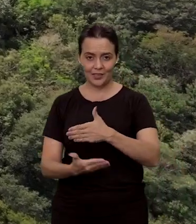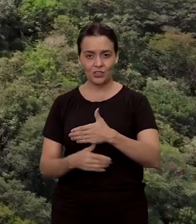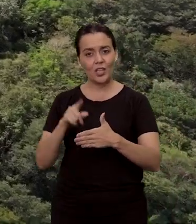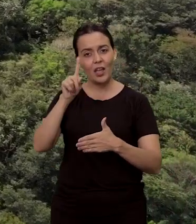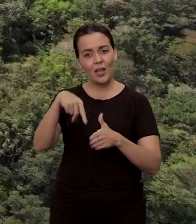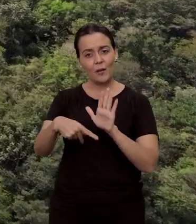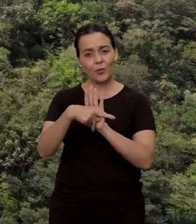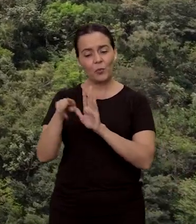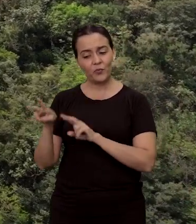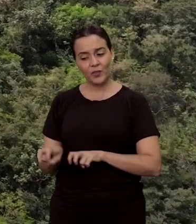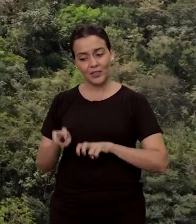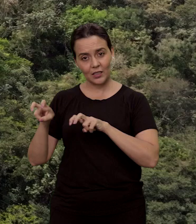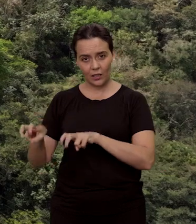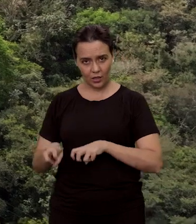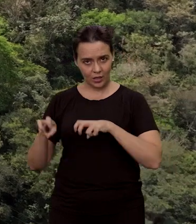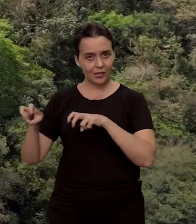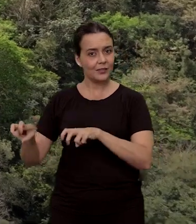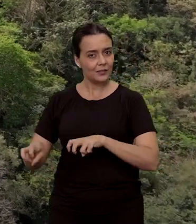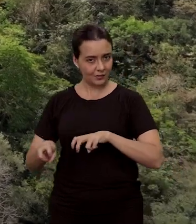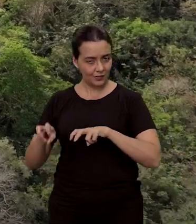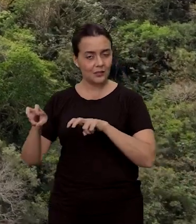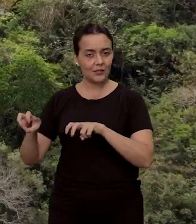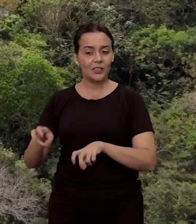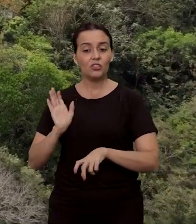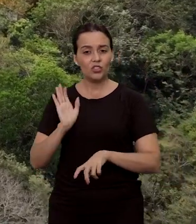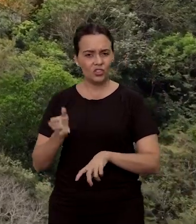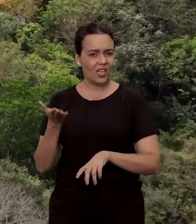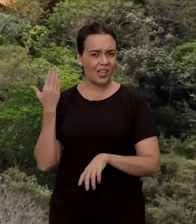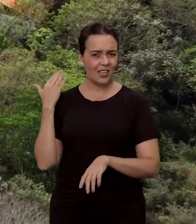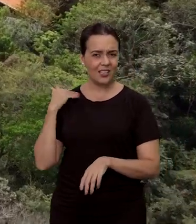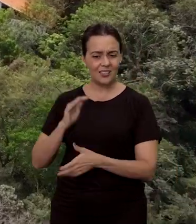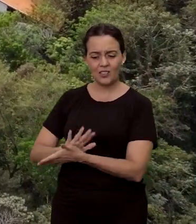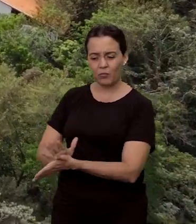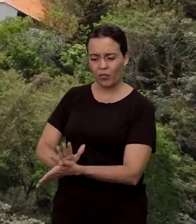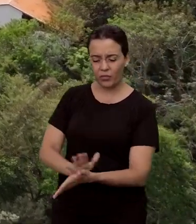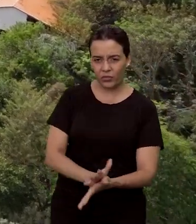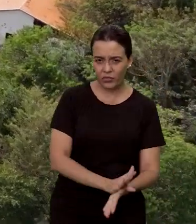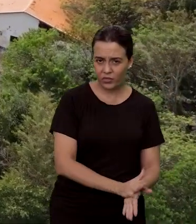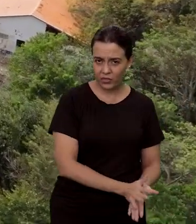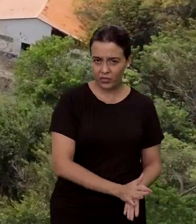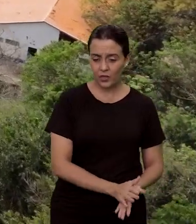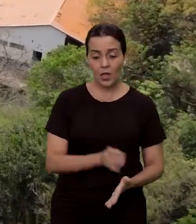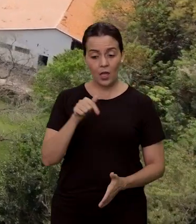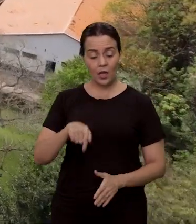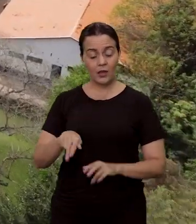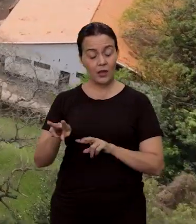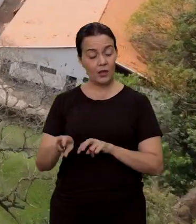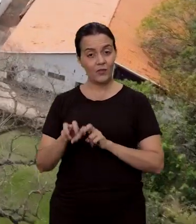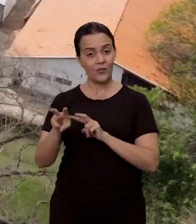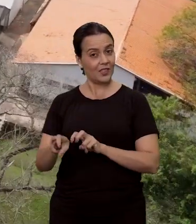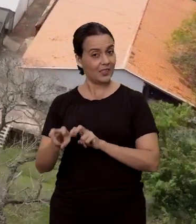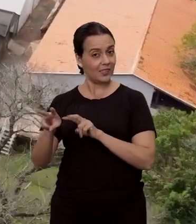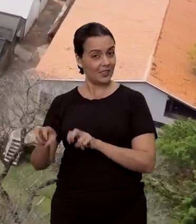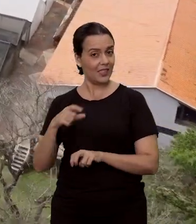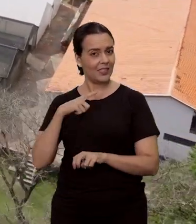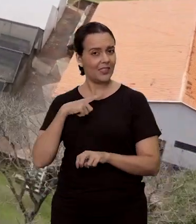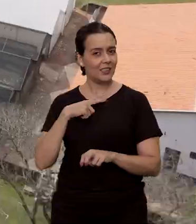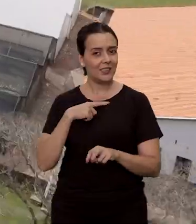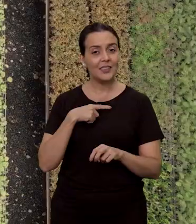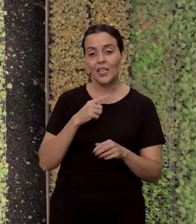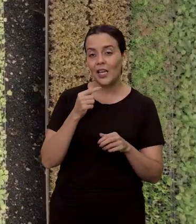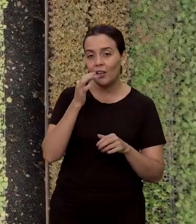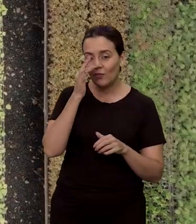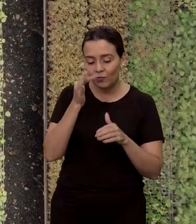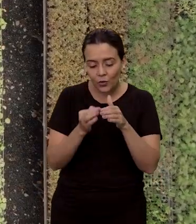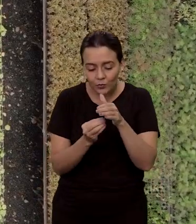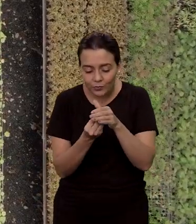fazenda que passou por todos os ciclos da degradação. Você está vendo para uma fazenda que tem viveiros de muda, a